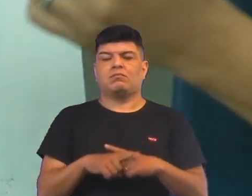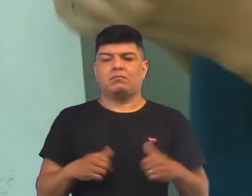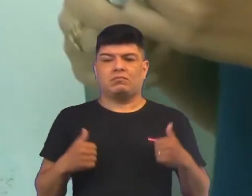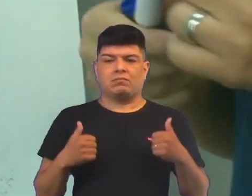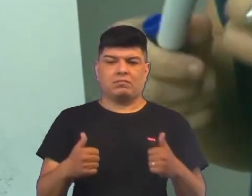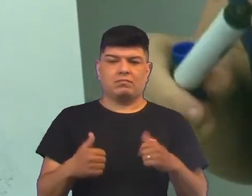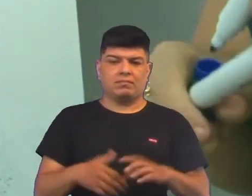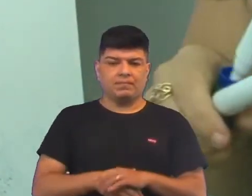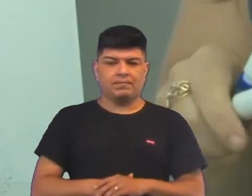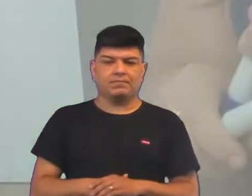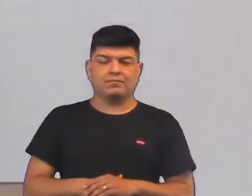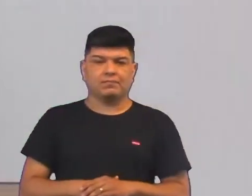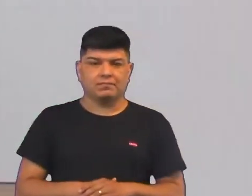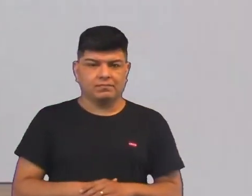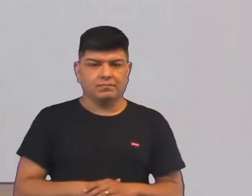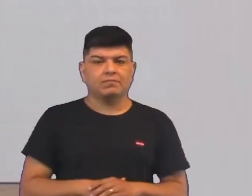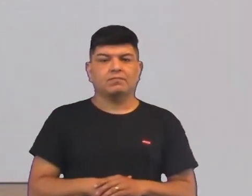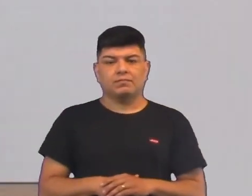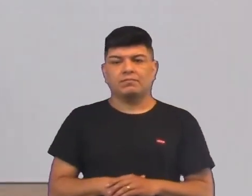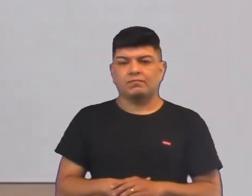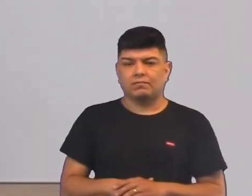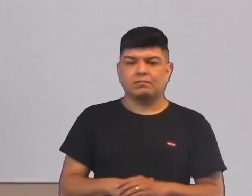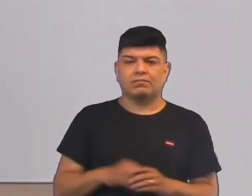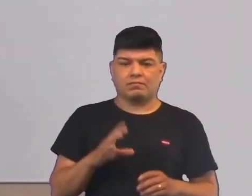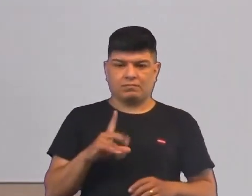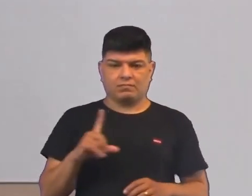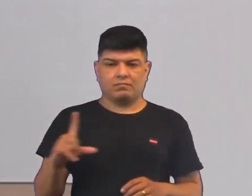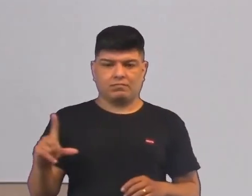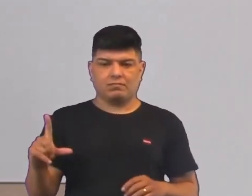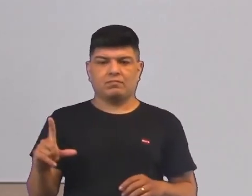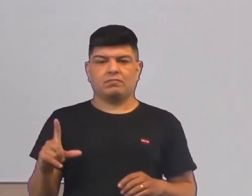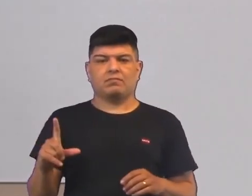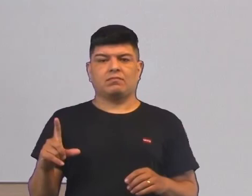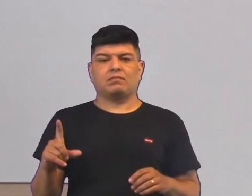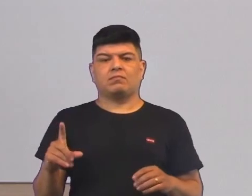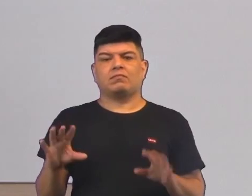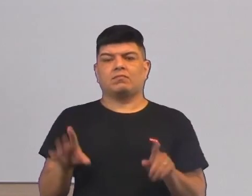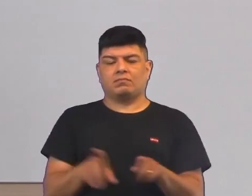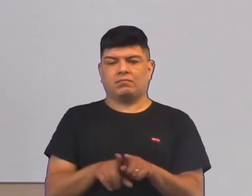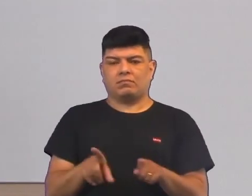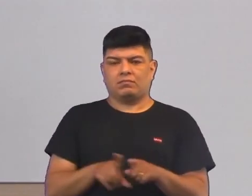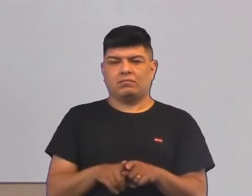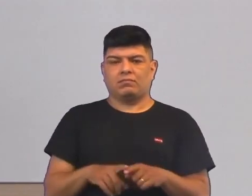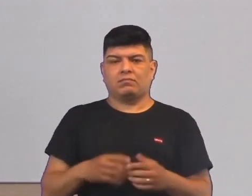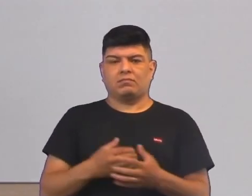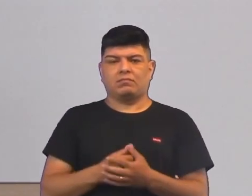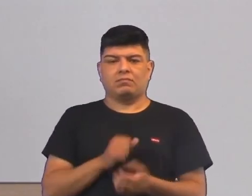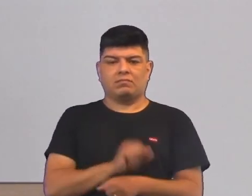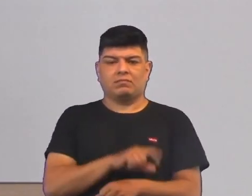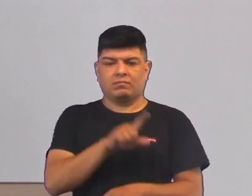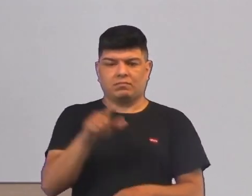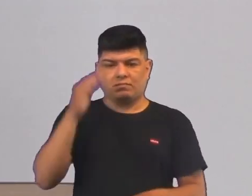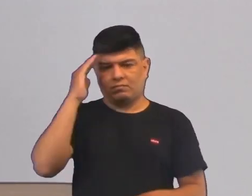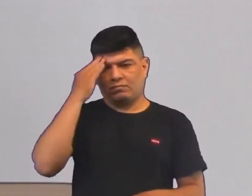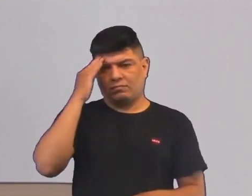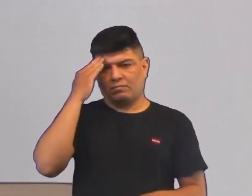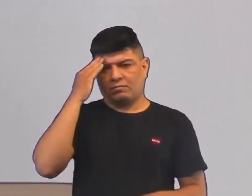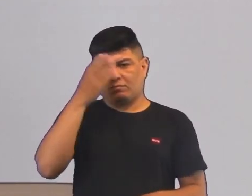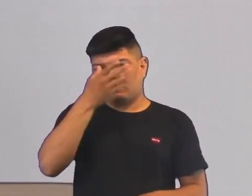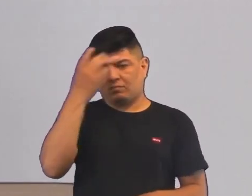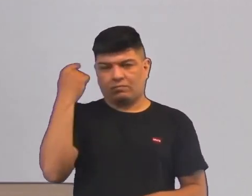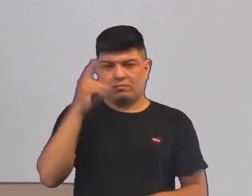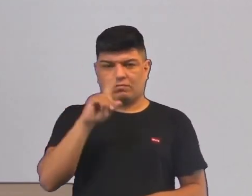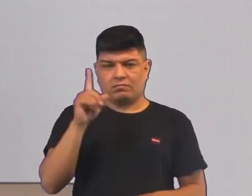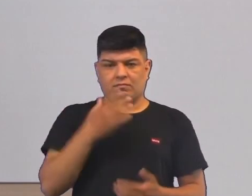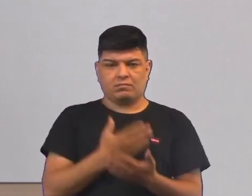cruzar, tá bom? E aí eu entro nessa classificação de paralelo ou perpendicular. Eu espero que você tenha compreendido. Não esqueça